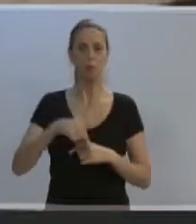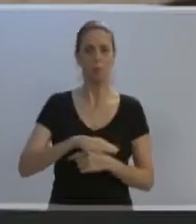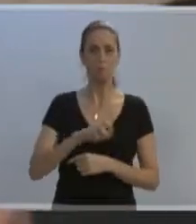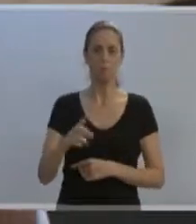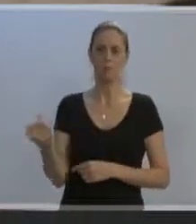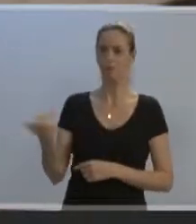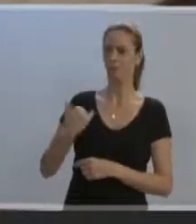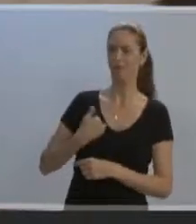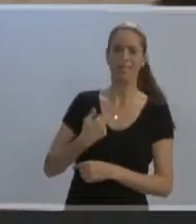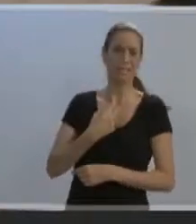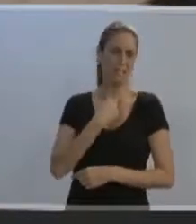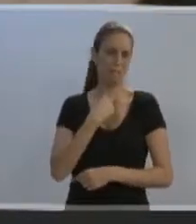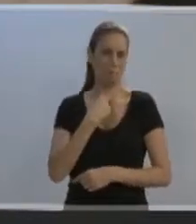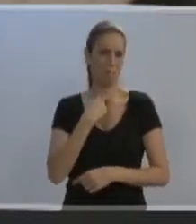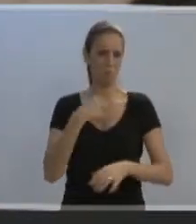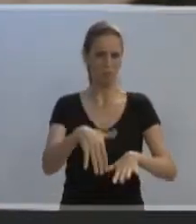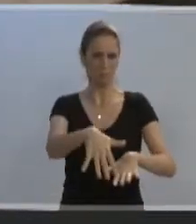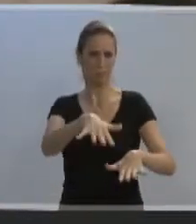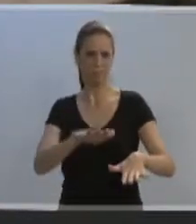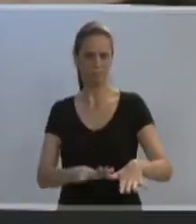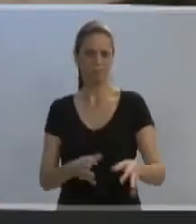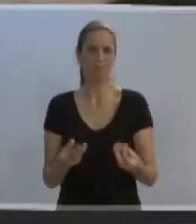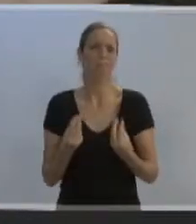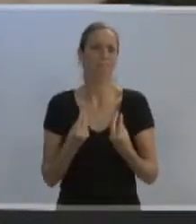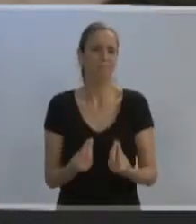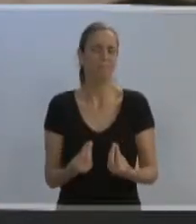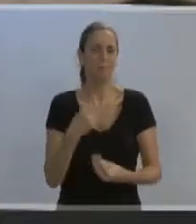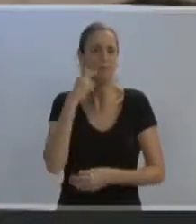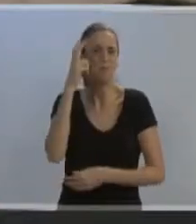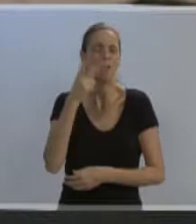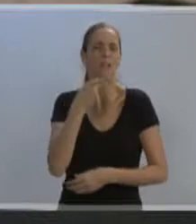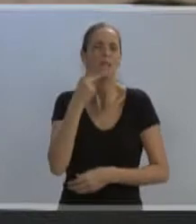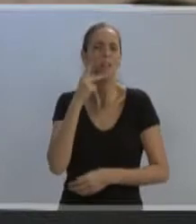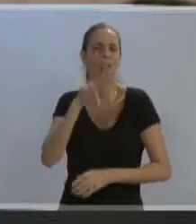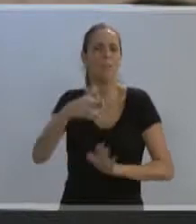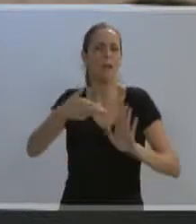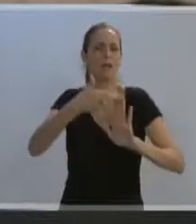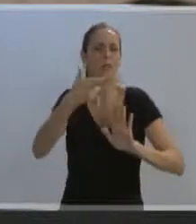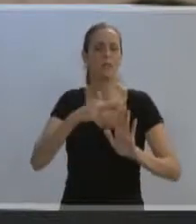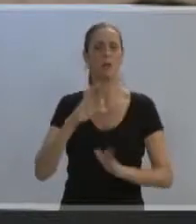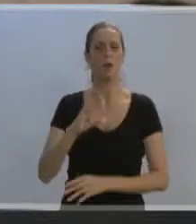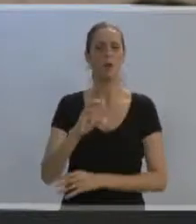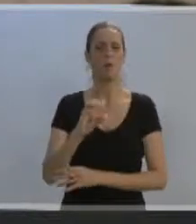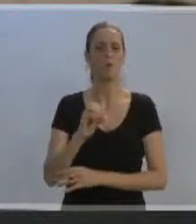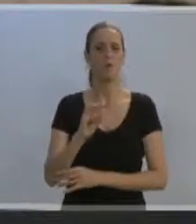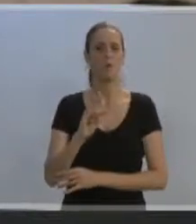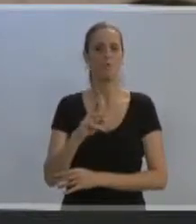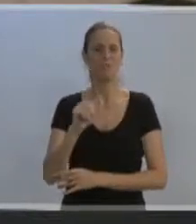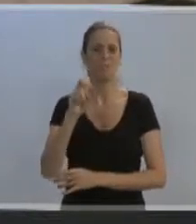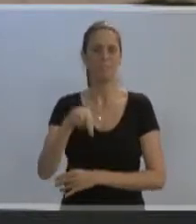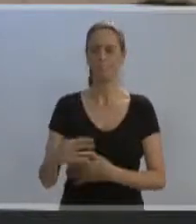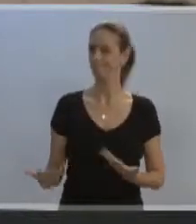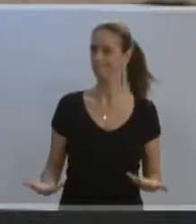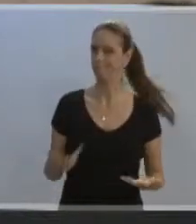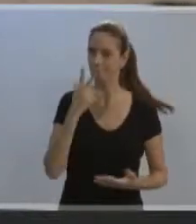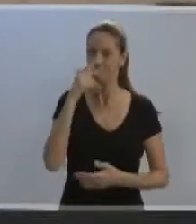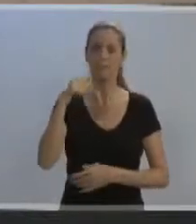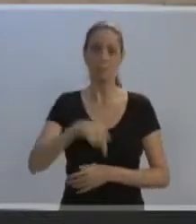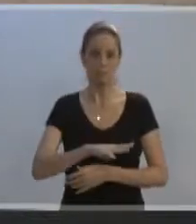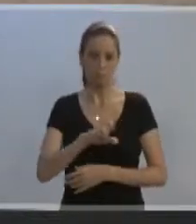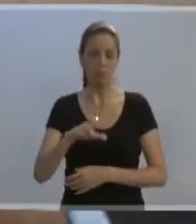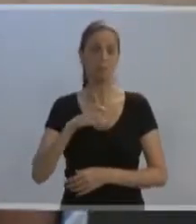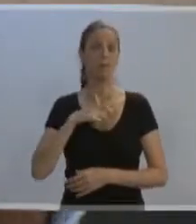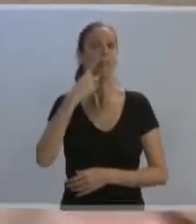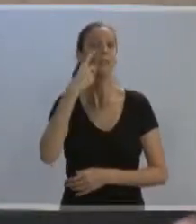que aquilo resolução do contran a resolução não sei o que é uma vergonha porque é preferível realmente aquilo que dá dinheiro aquilo que rende dinheiro